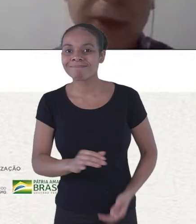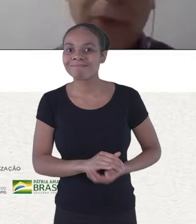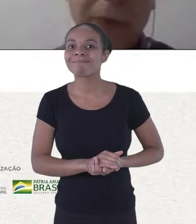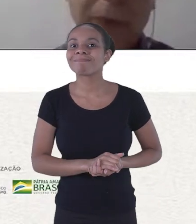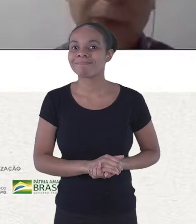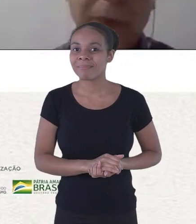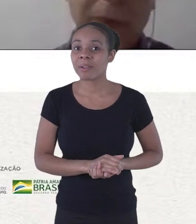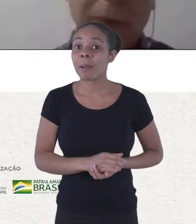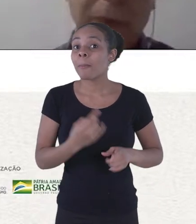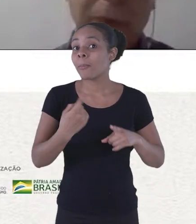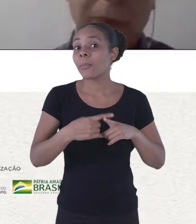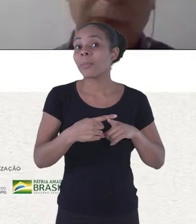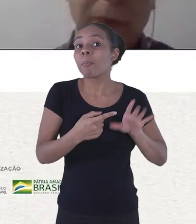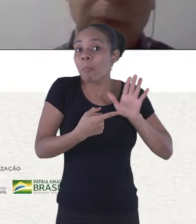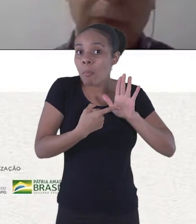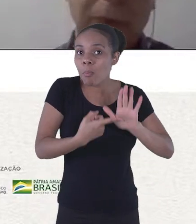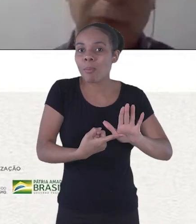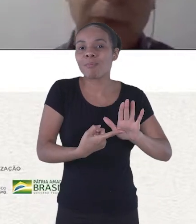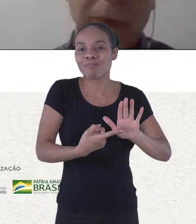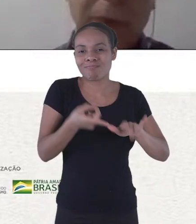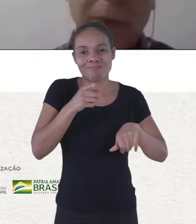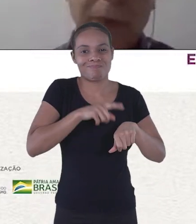do século XX.